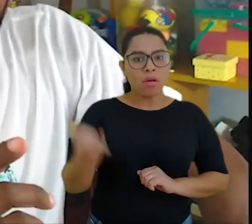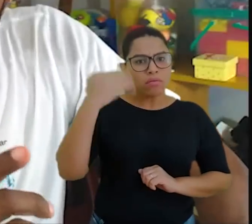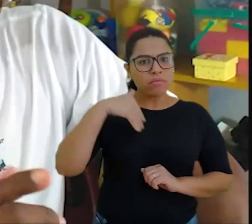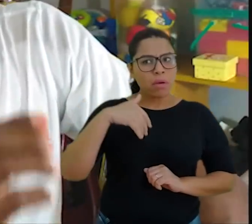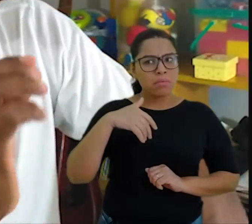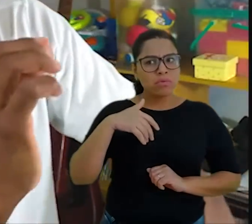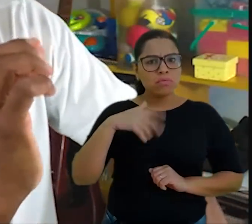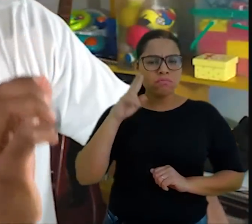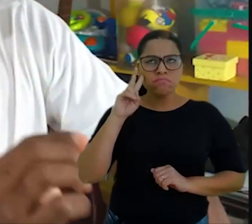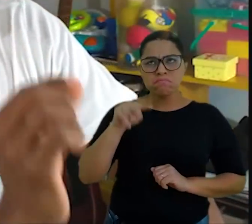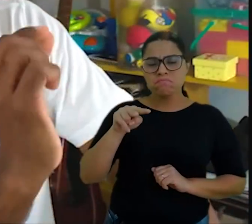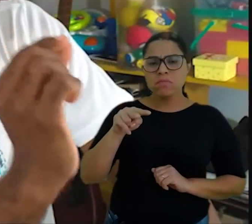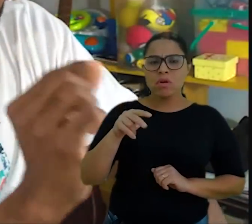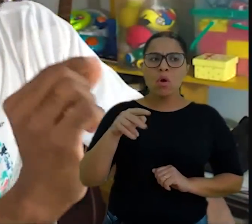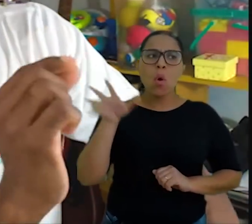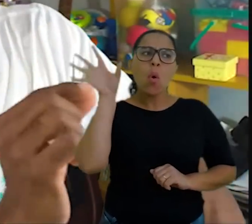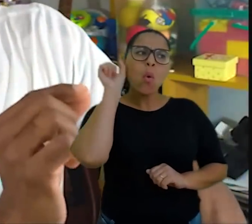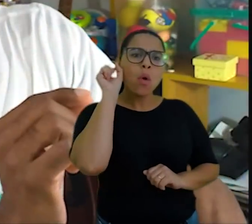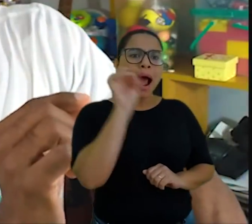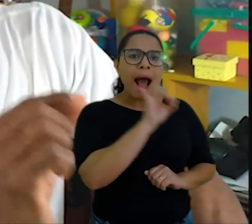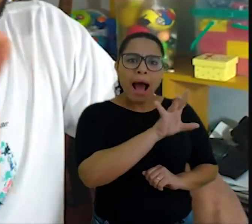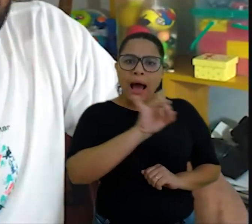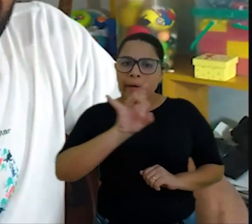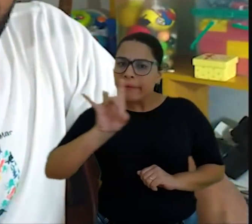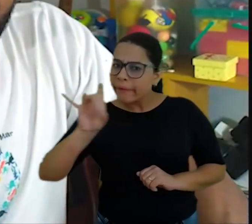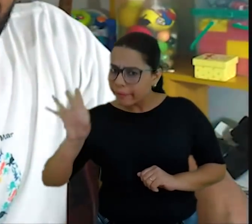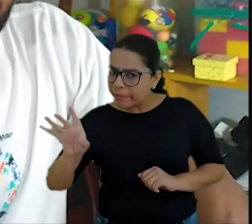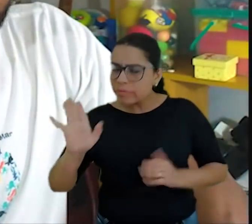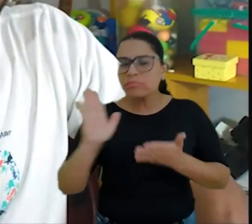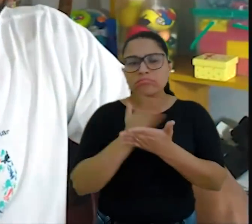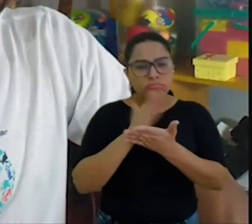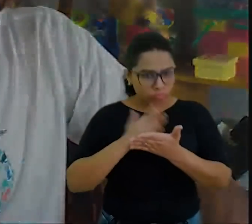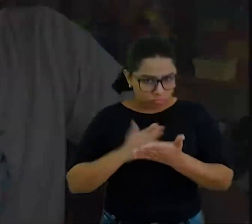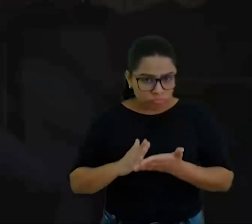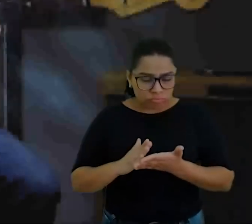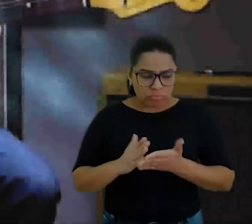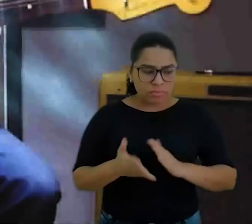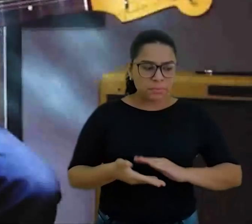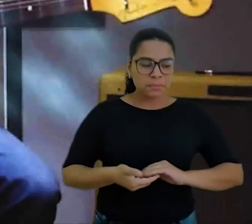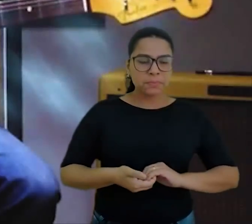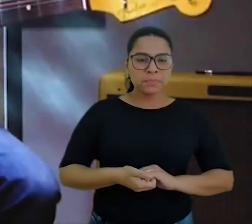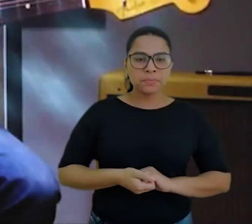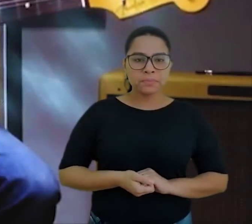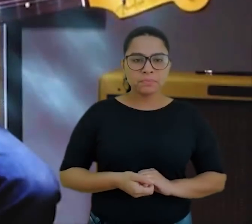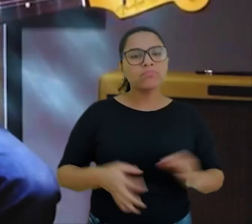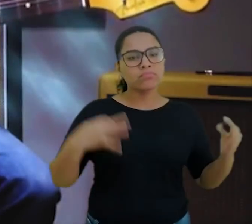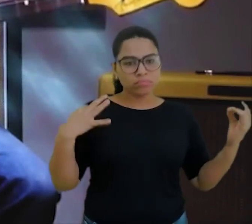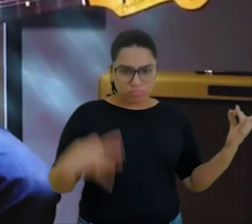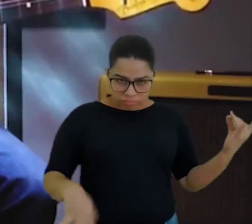Vamos analisar, escutar cada um deles separadamente.